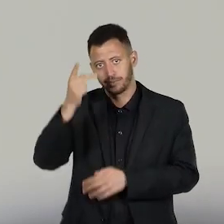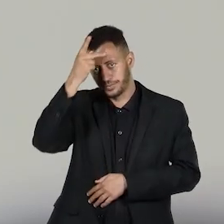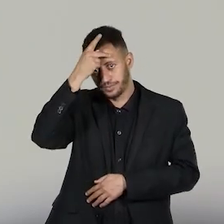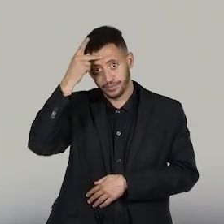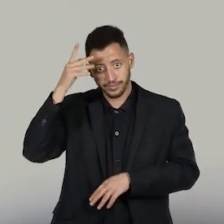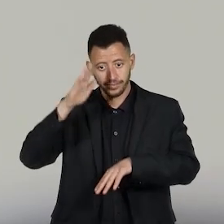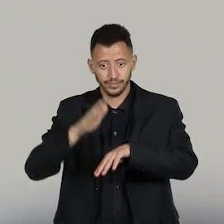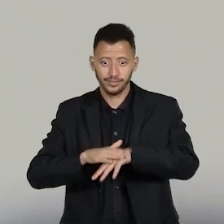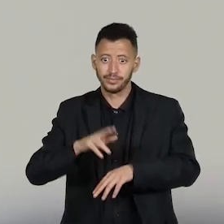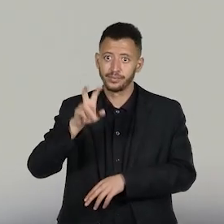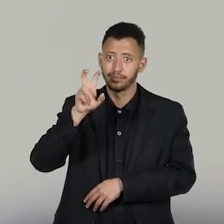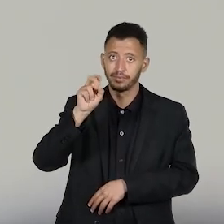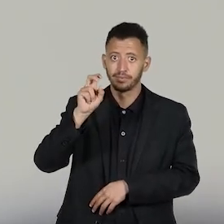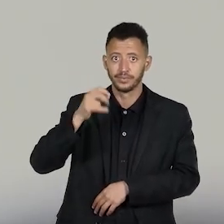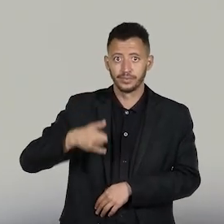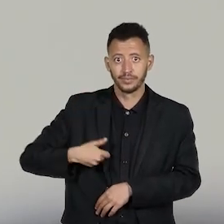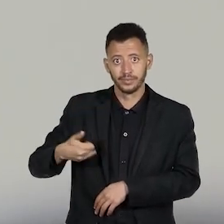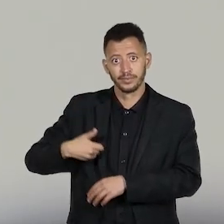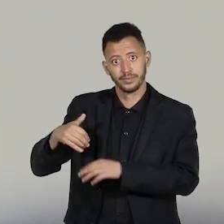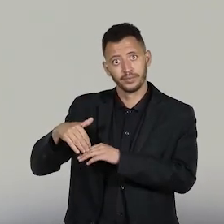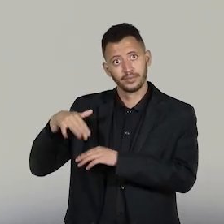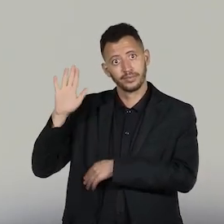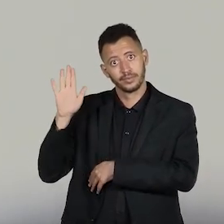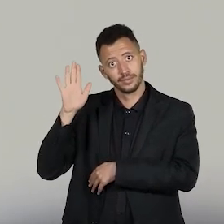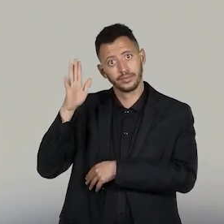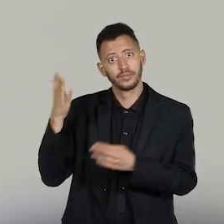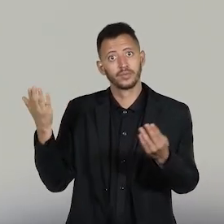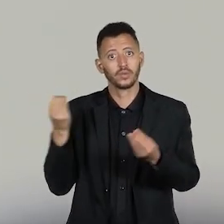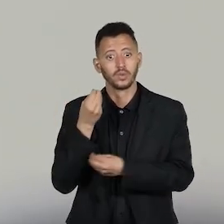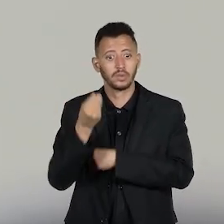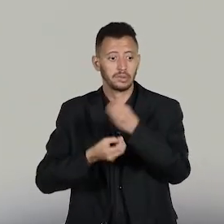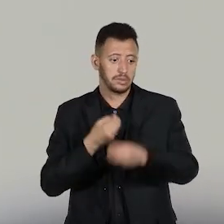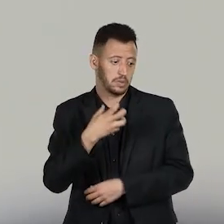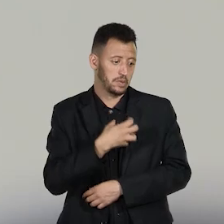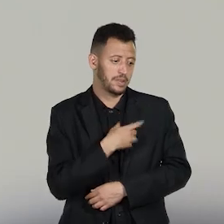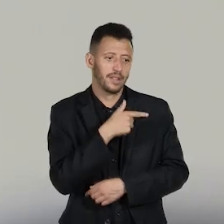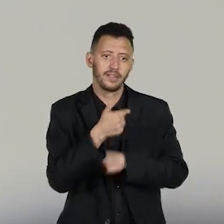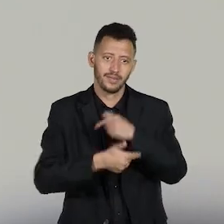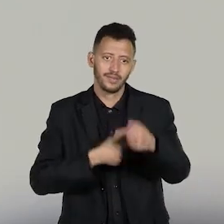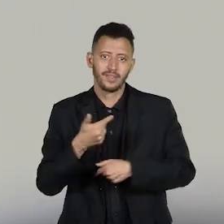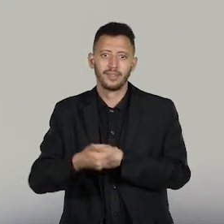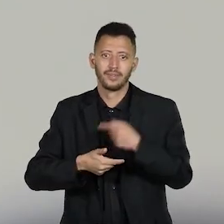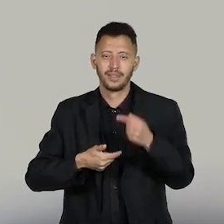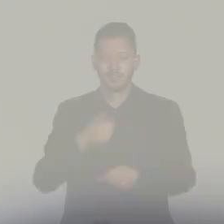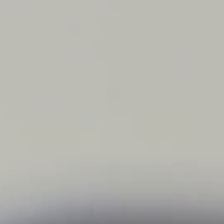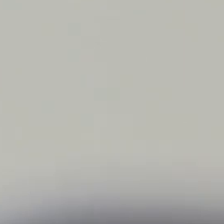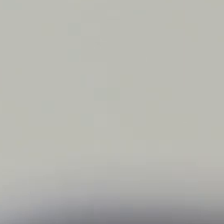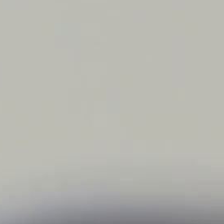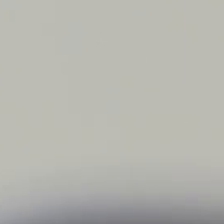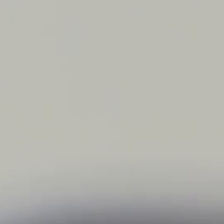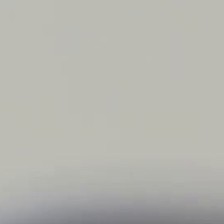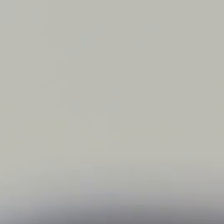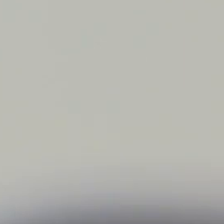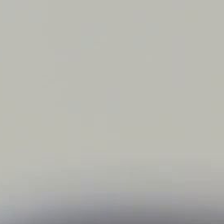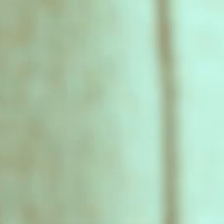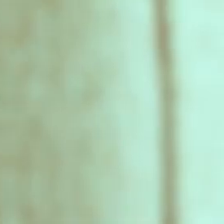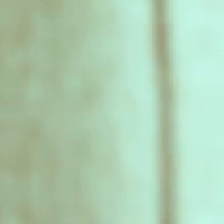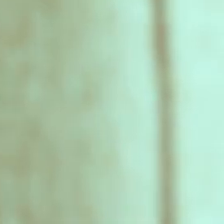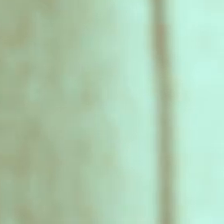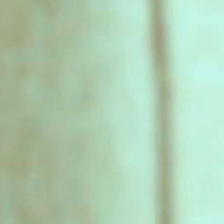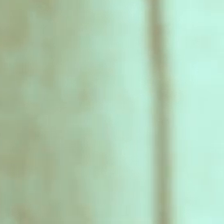contrataram pessoas com mais de 50 anos de idade e como elas se sentem trabalhando. Vamos ver.